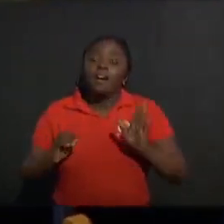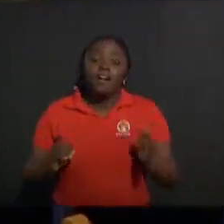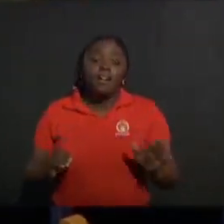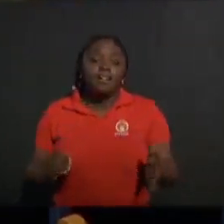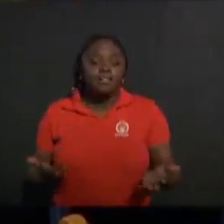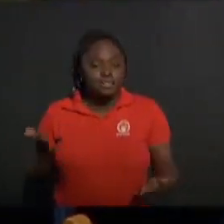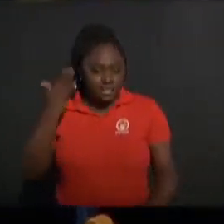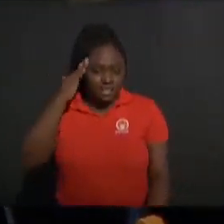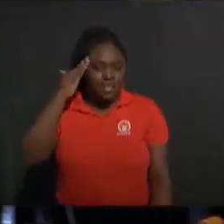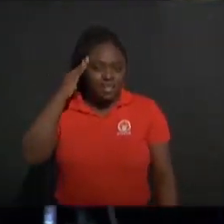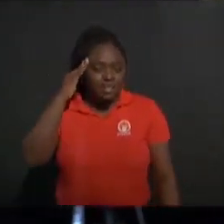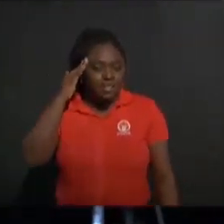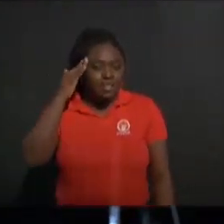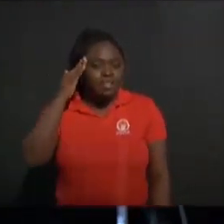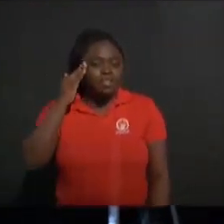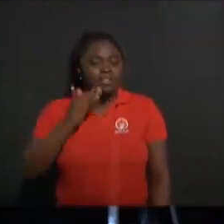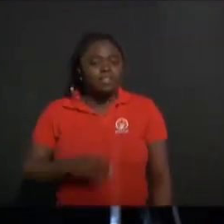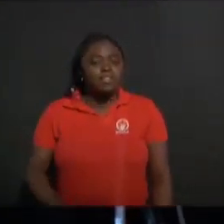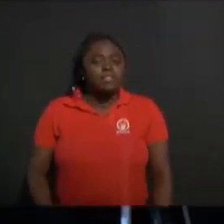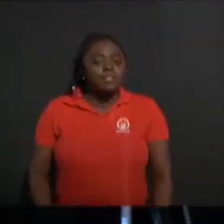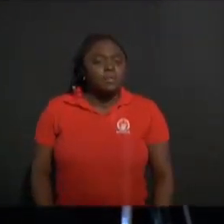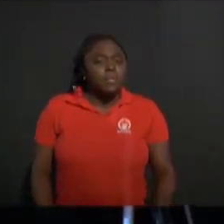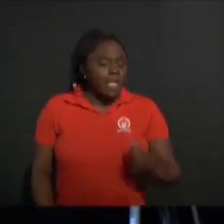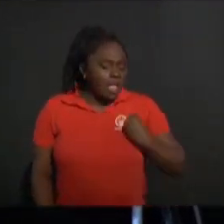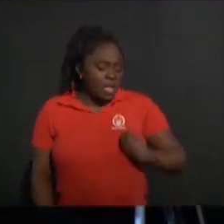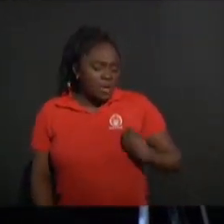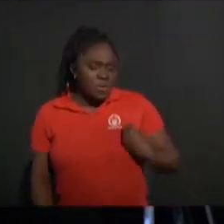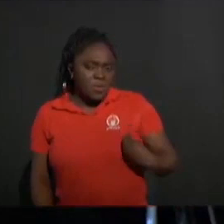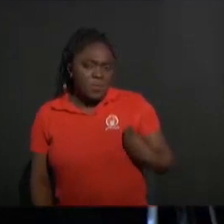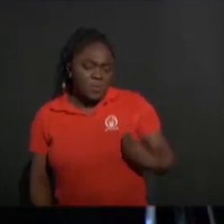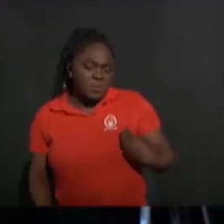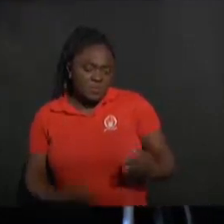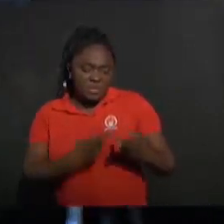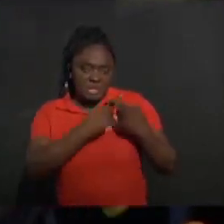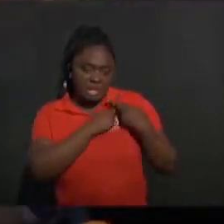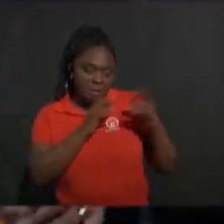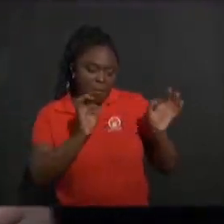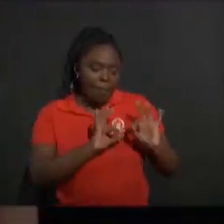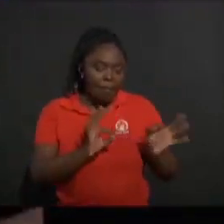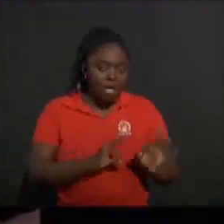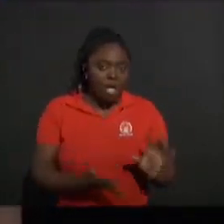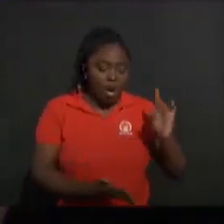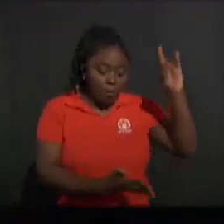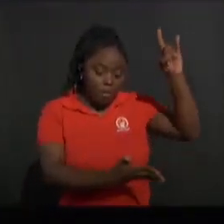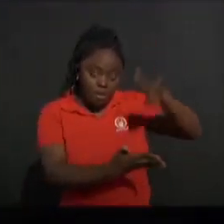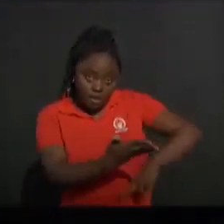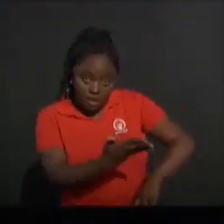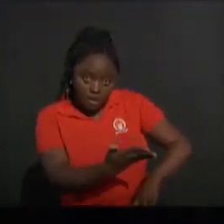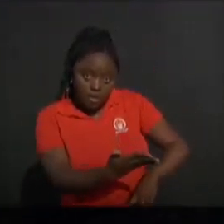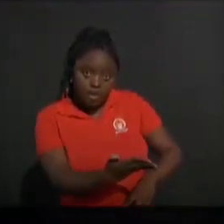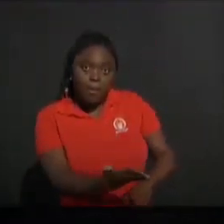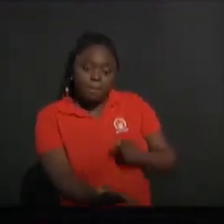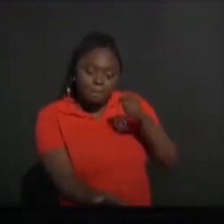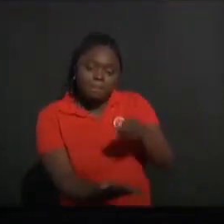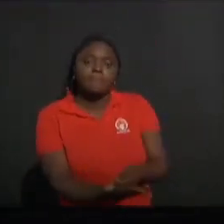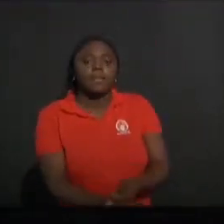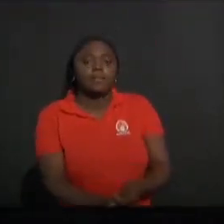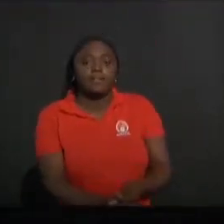Quem entende o que eu estou dizendo? Não é viver uma vida irresponsável. Tem um boleto? Paga o Satanás do